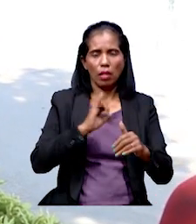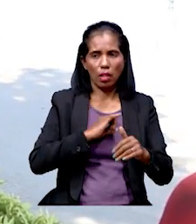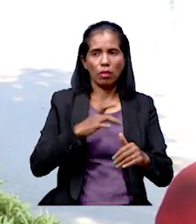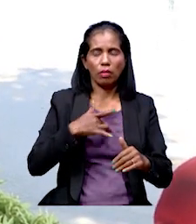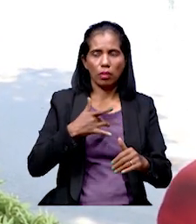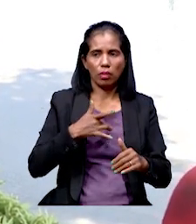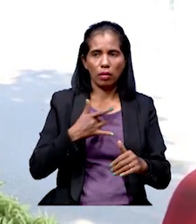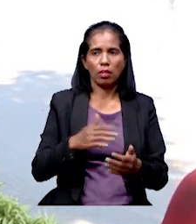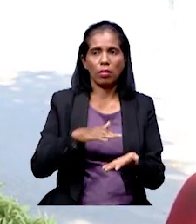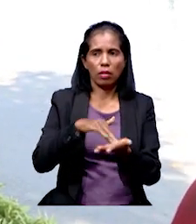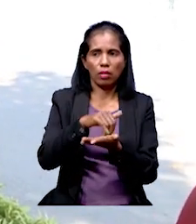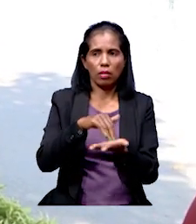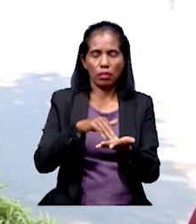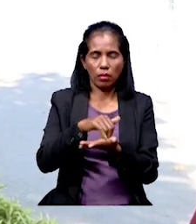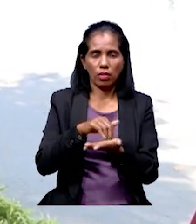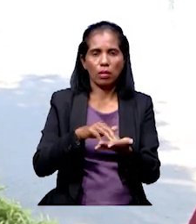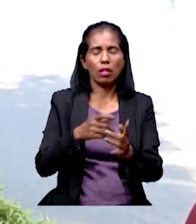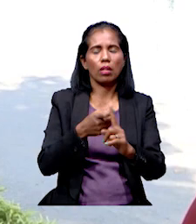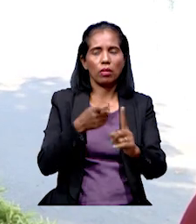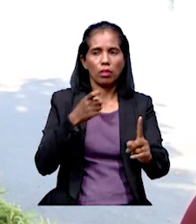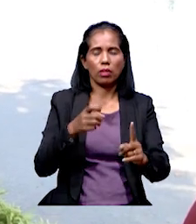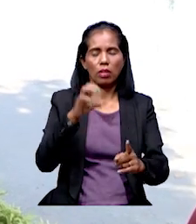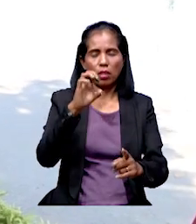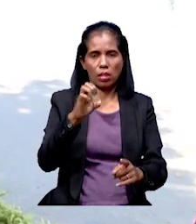né, fraqueza, o se parte,